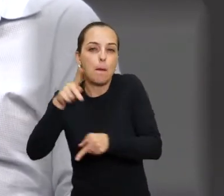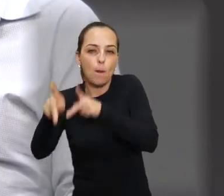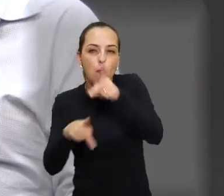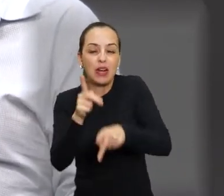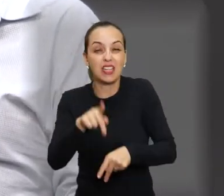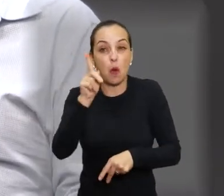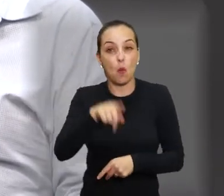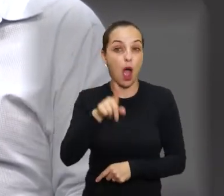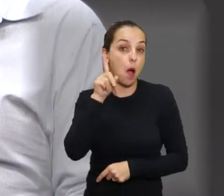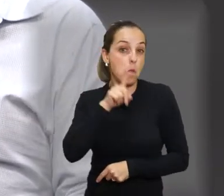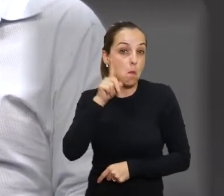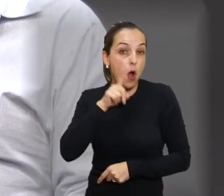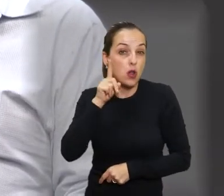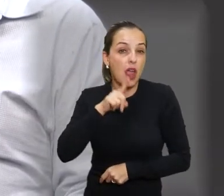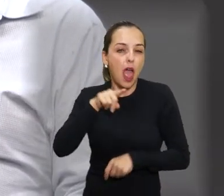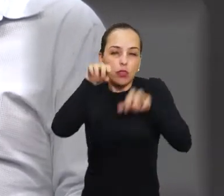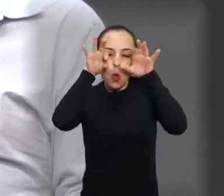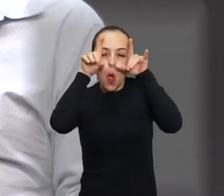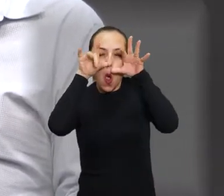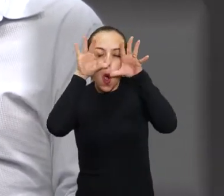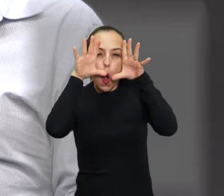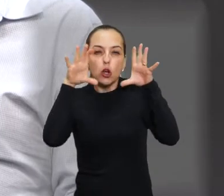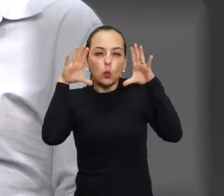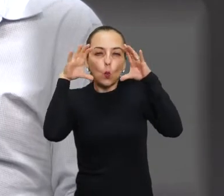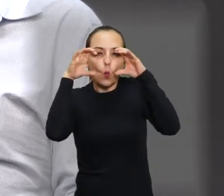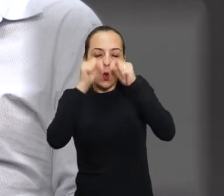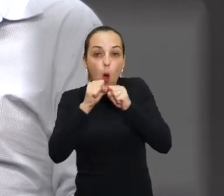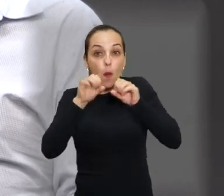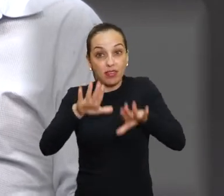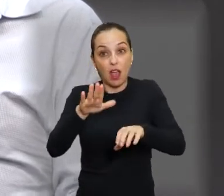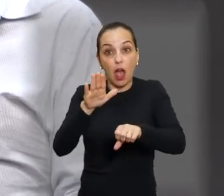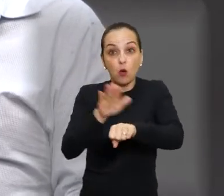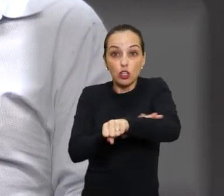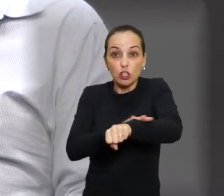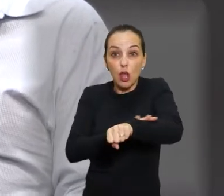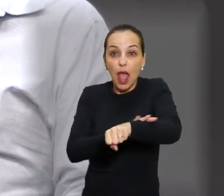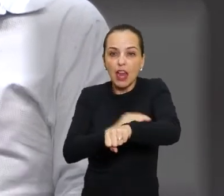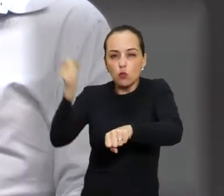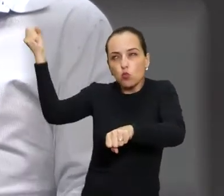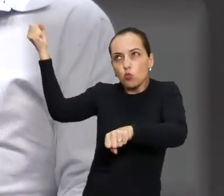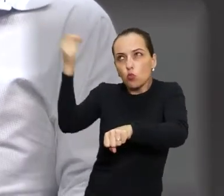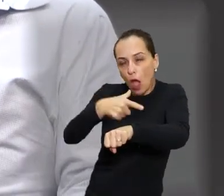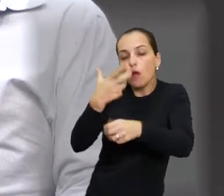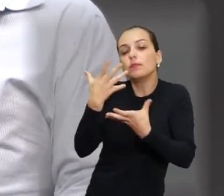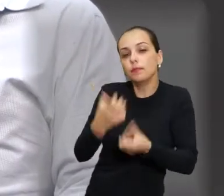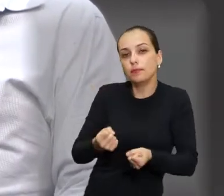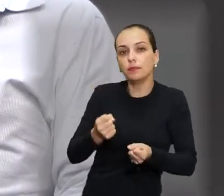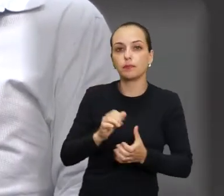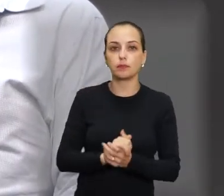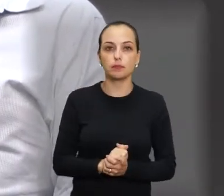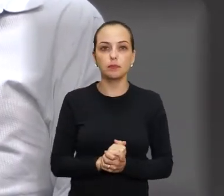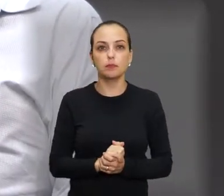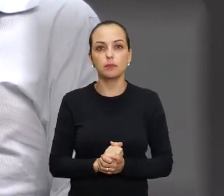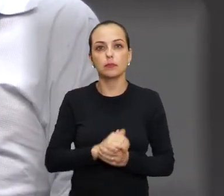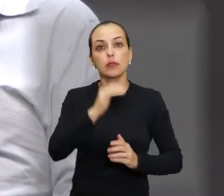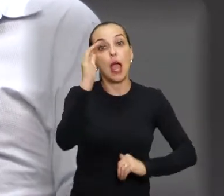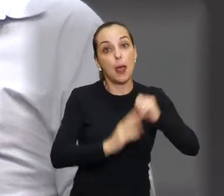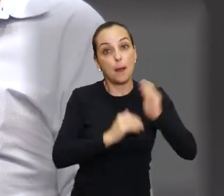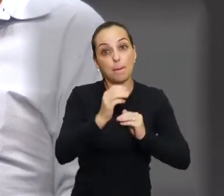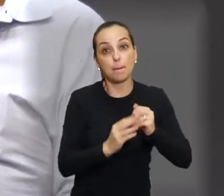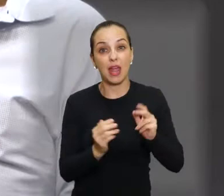pessoas morenas, de olho escuro, então o bronzeamento é razoável. Eu diria para você que entre o bronzeamento ao sol